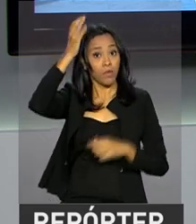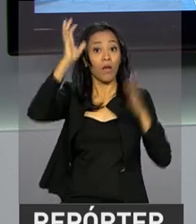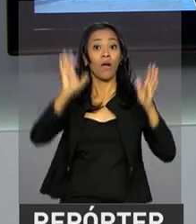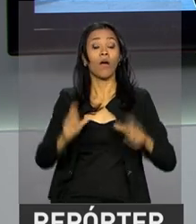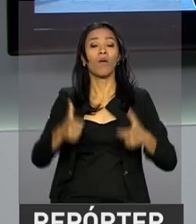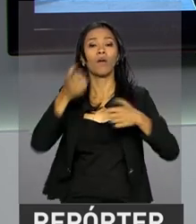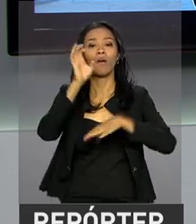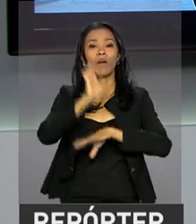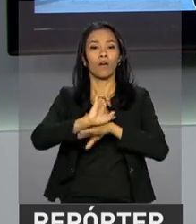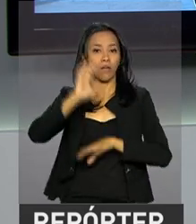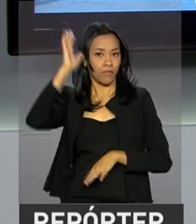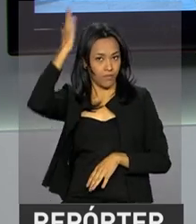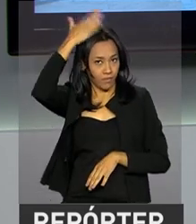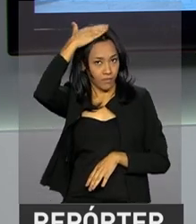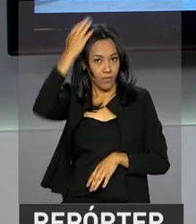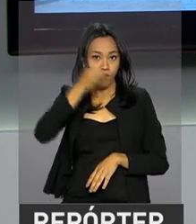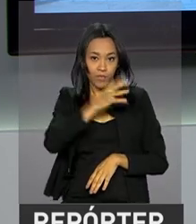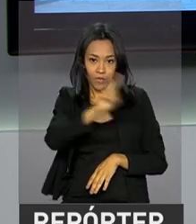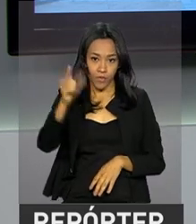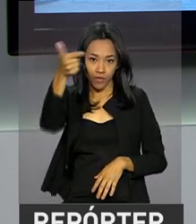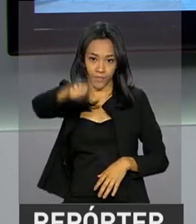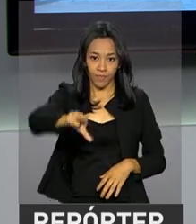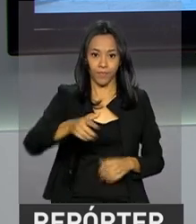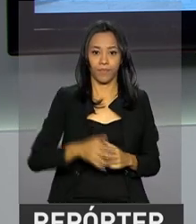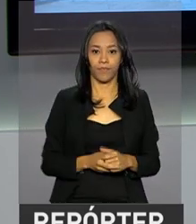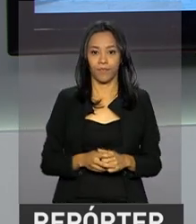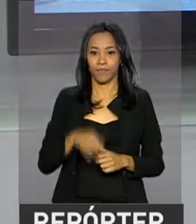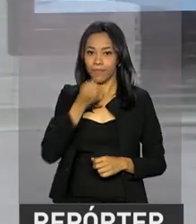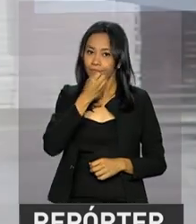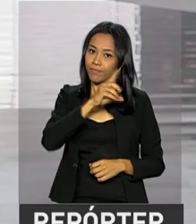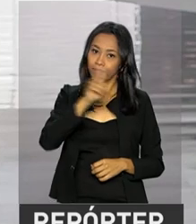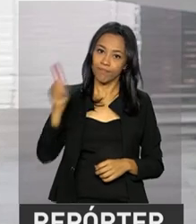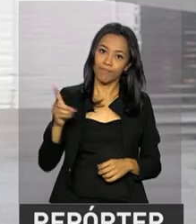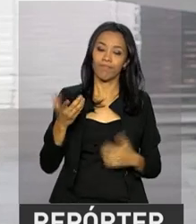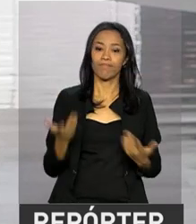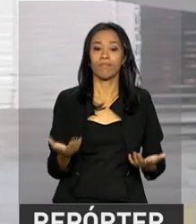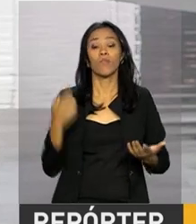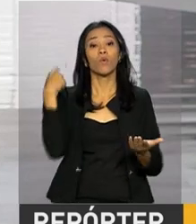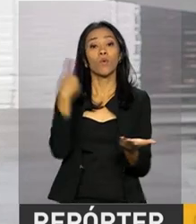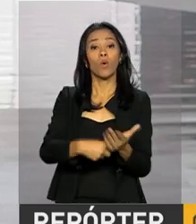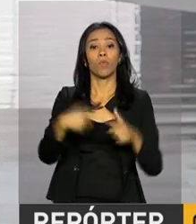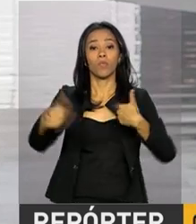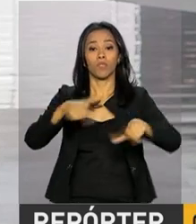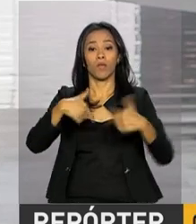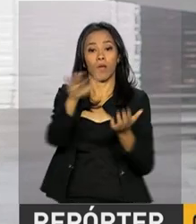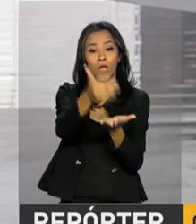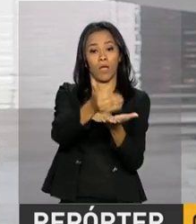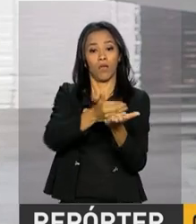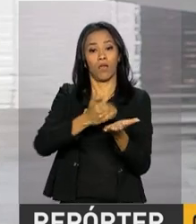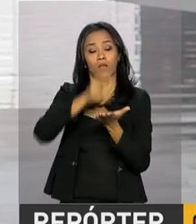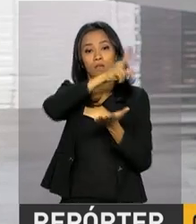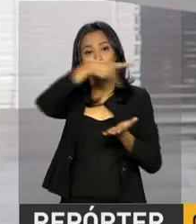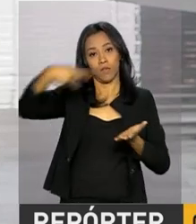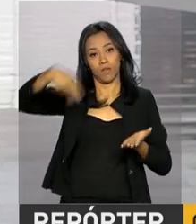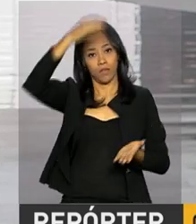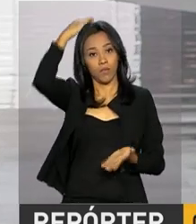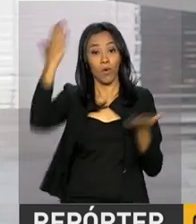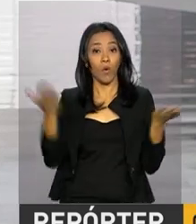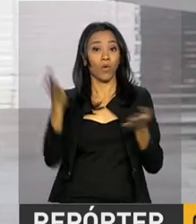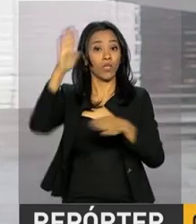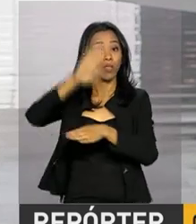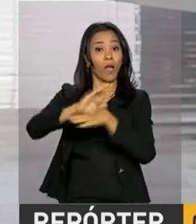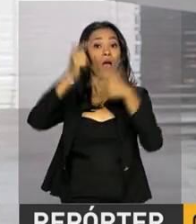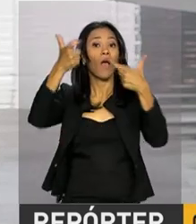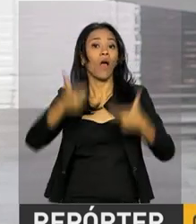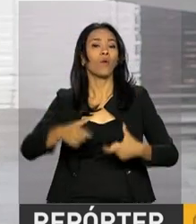novamente bom dia pra você bom dia tá essa ea agenda do presidente michel temer já à tarde continua em palotina no